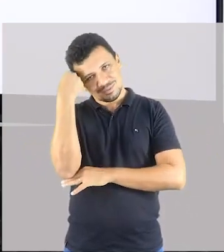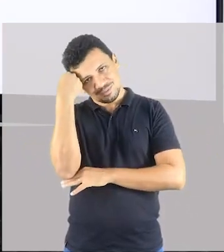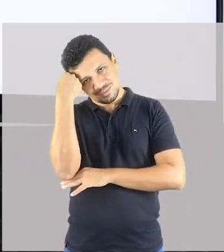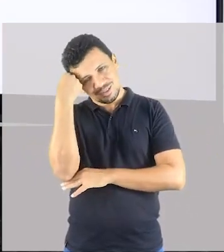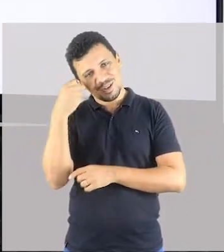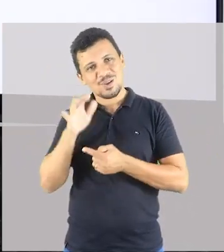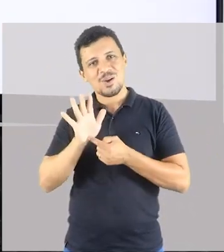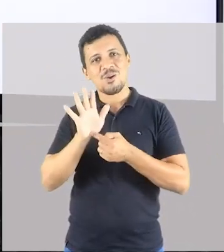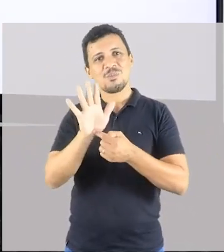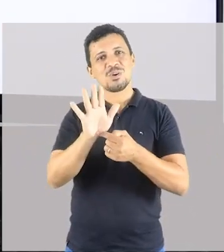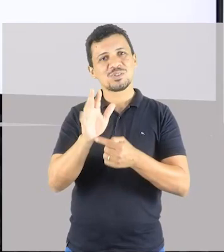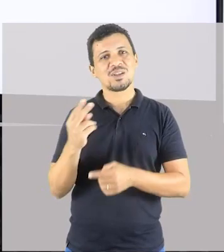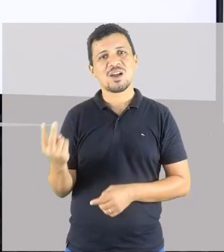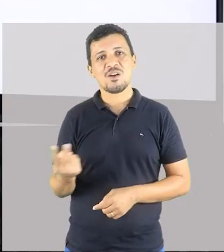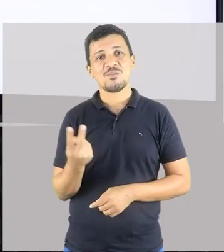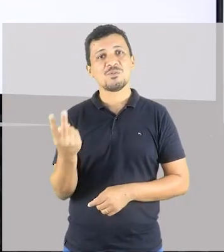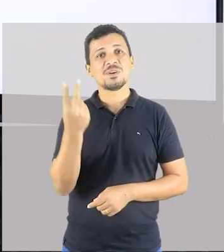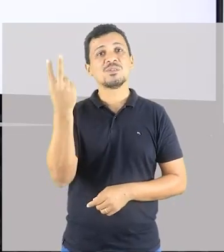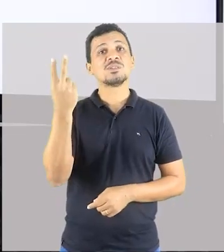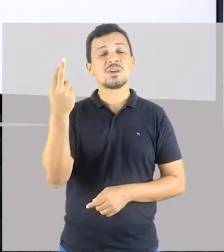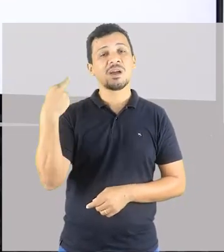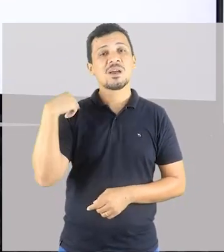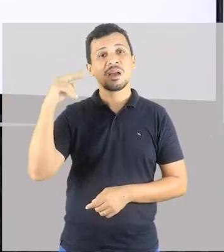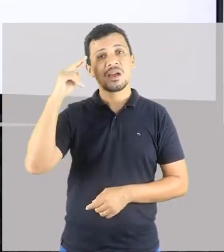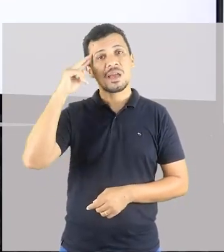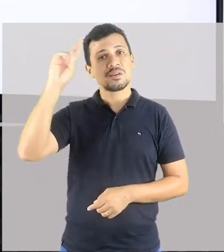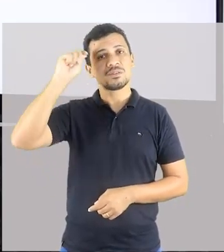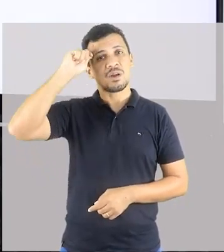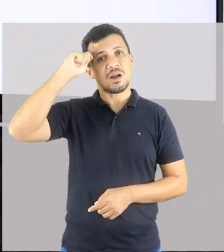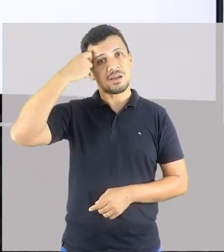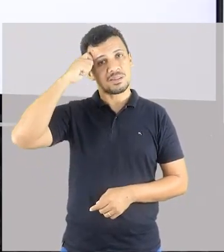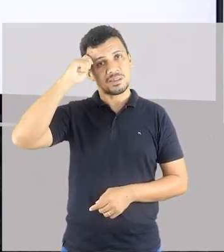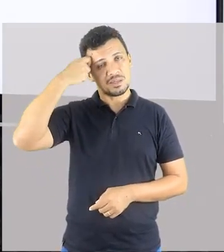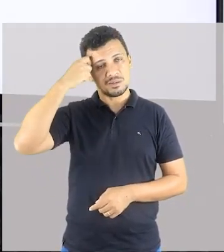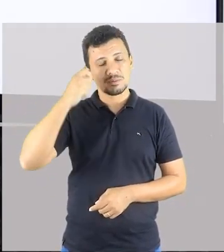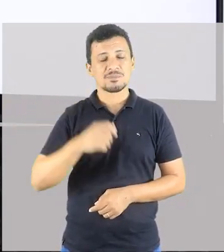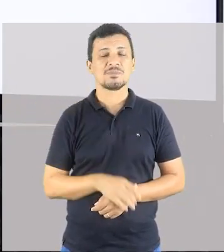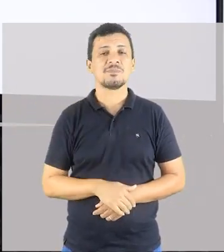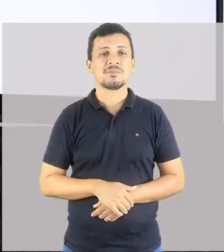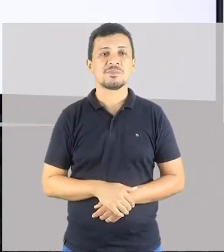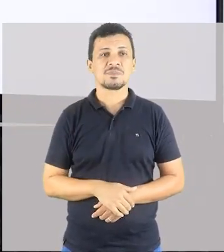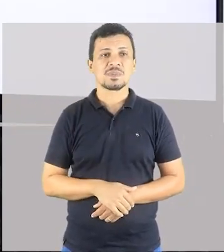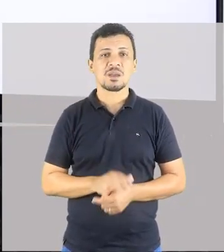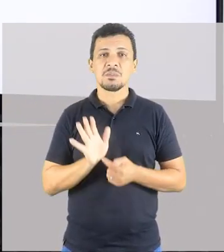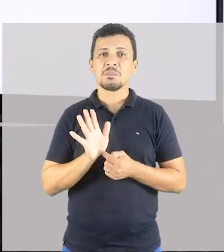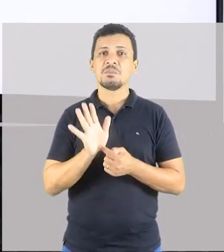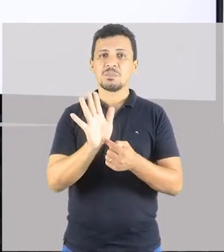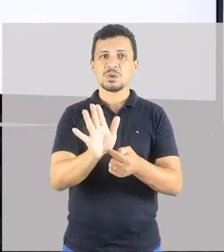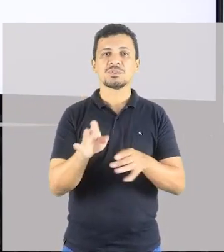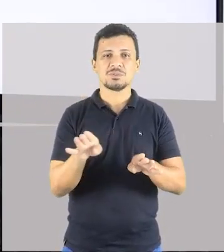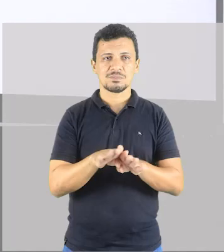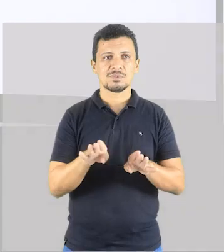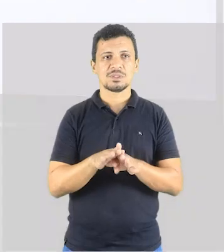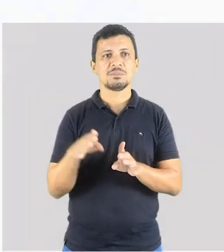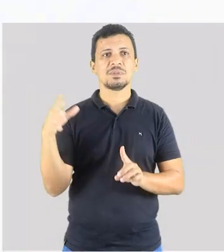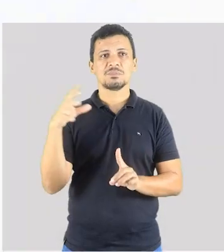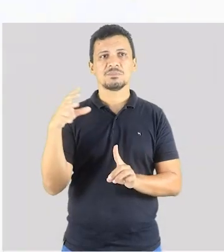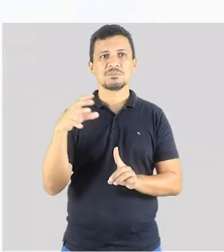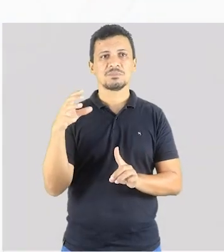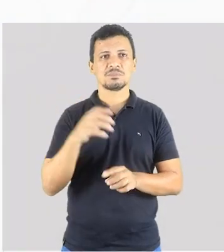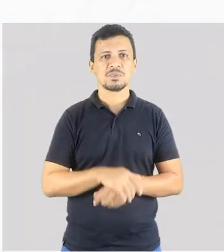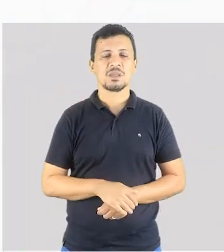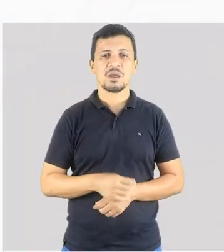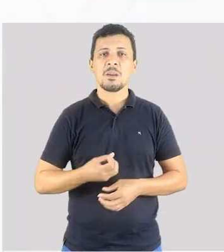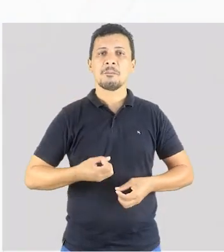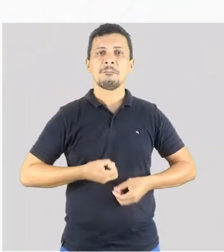da valorização das religiões afro, né? Então, mostra aí também essa influência. Aí, na